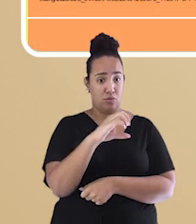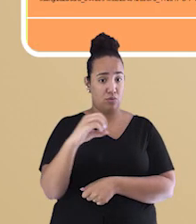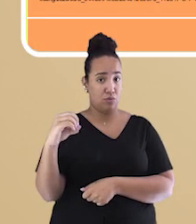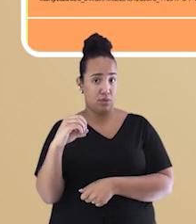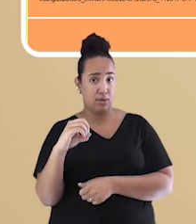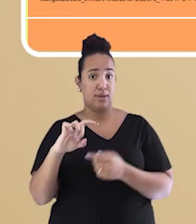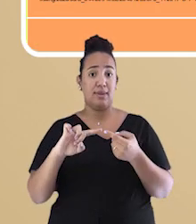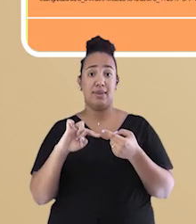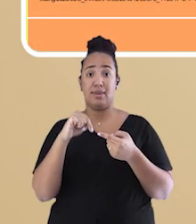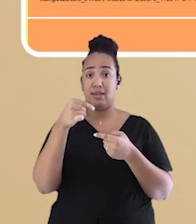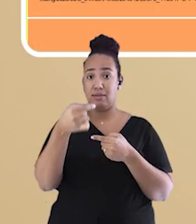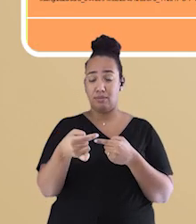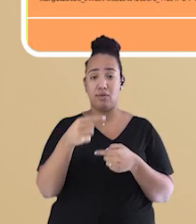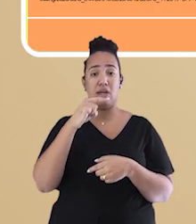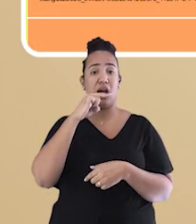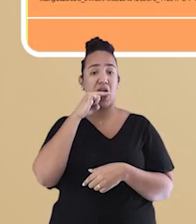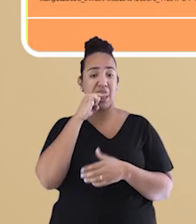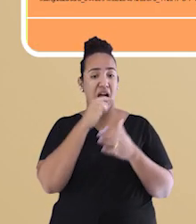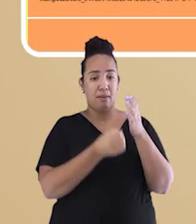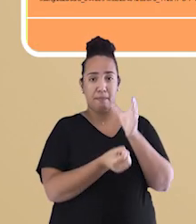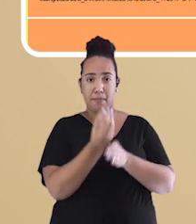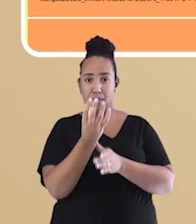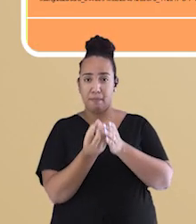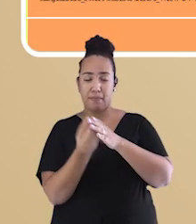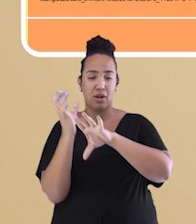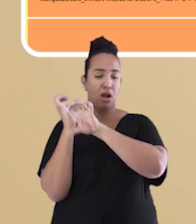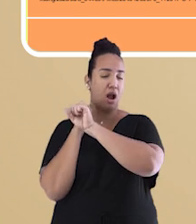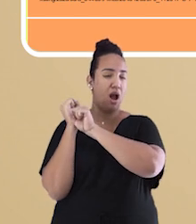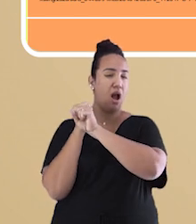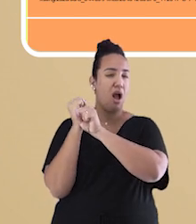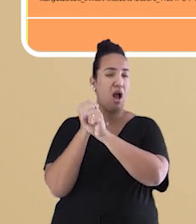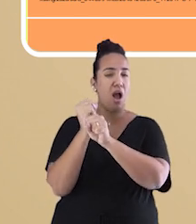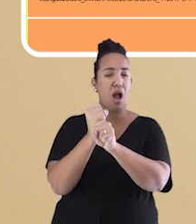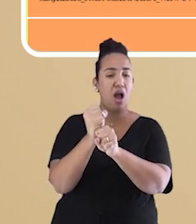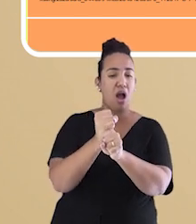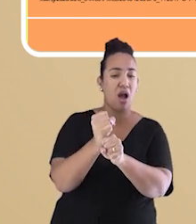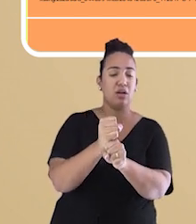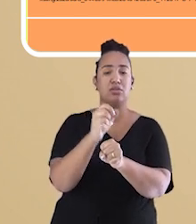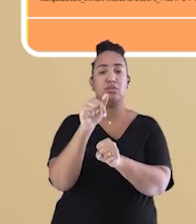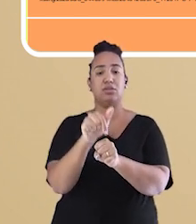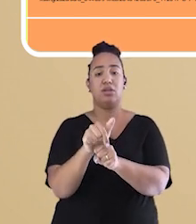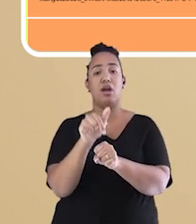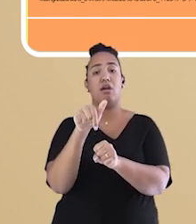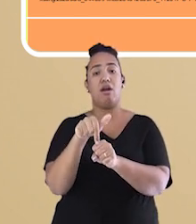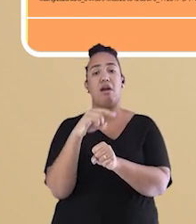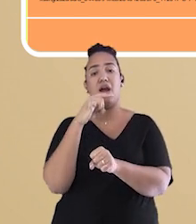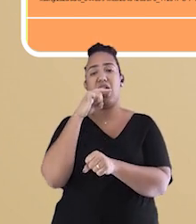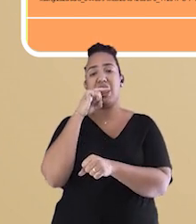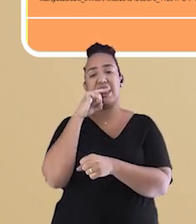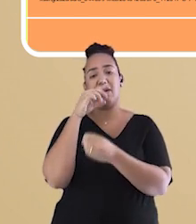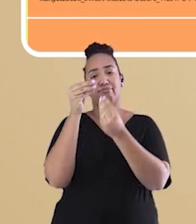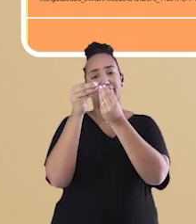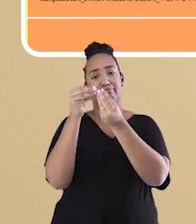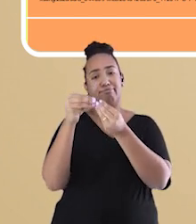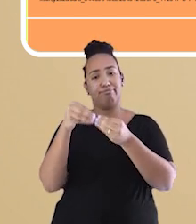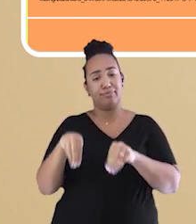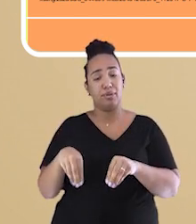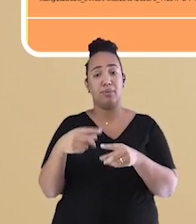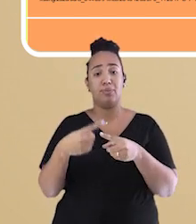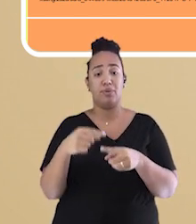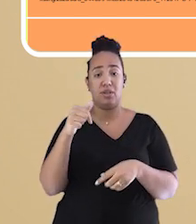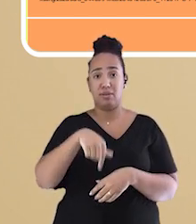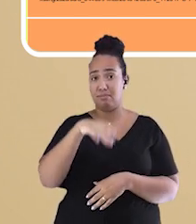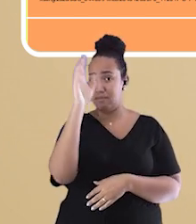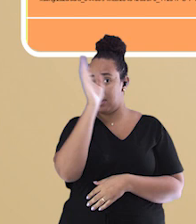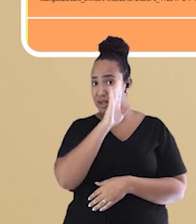depois que a produção da cana-de-açúcar, após muitos anos à frente da economia, entrou em declínio, já que o